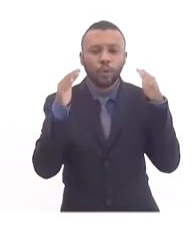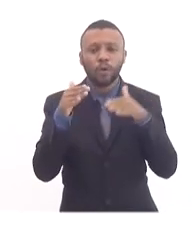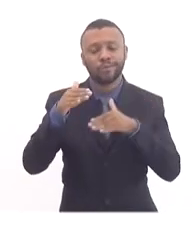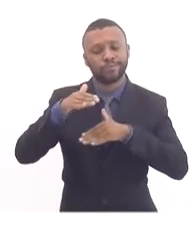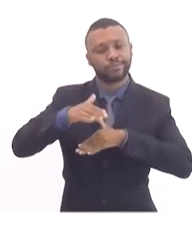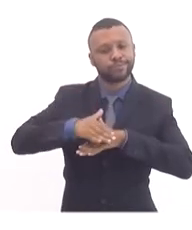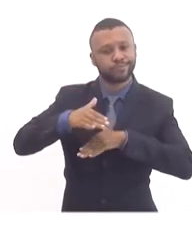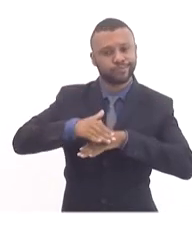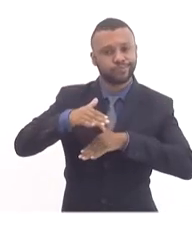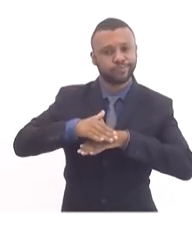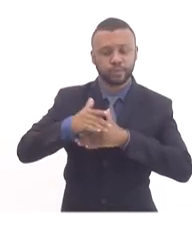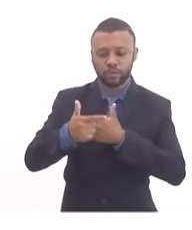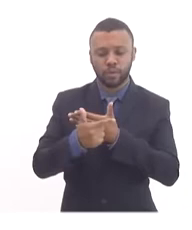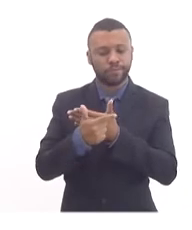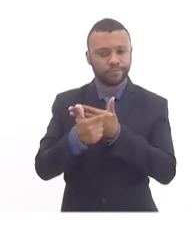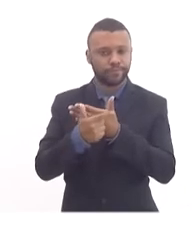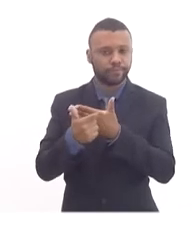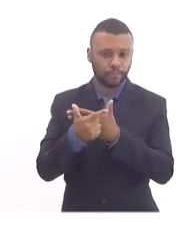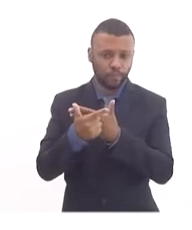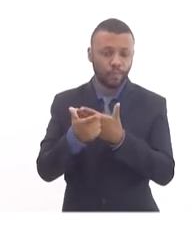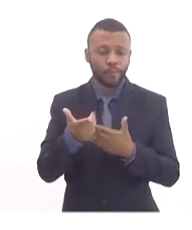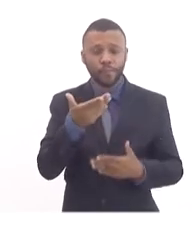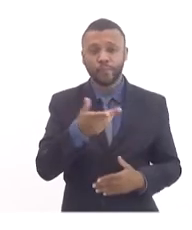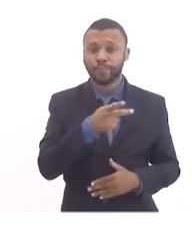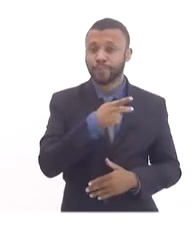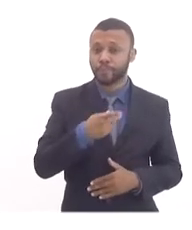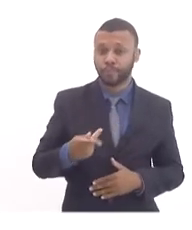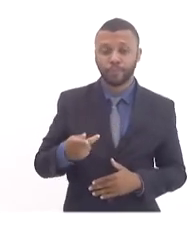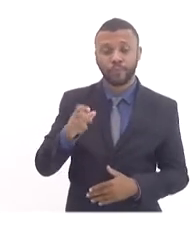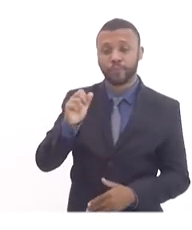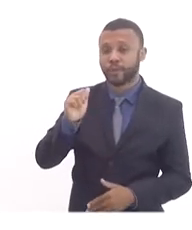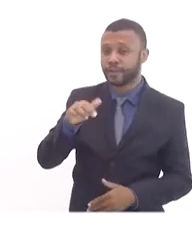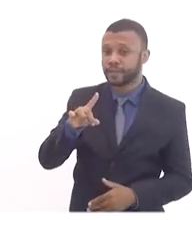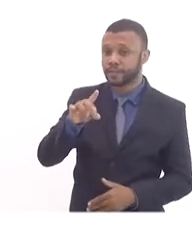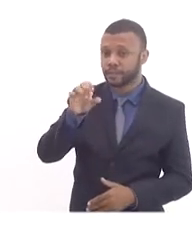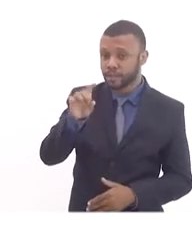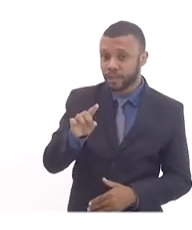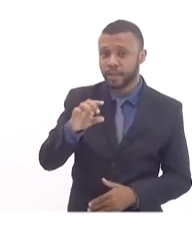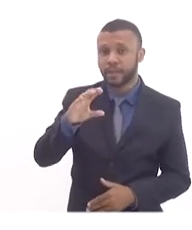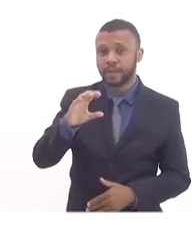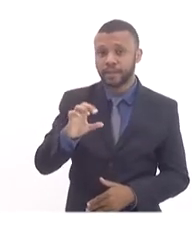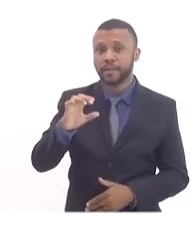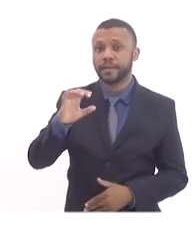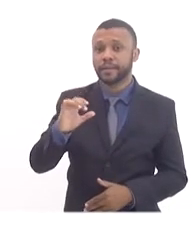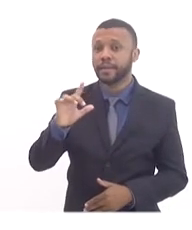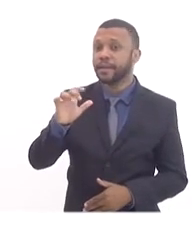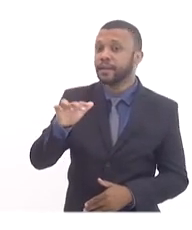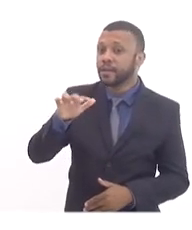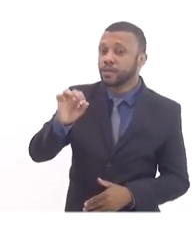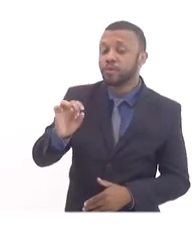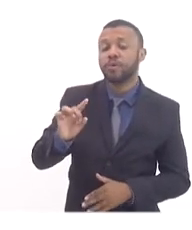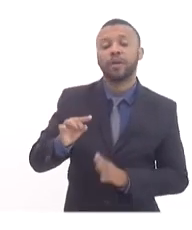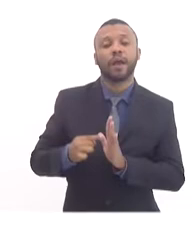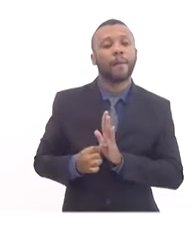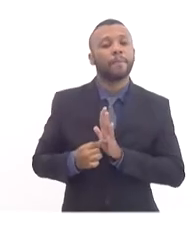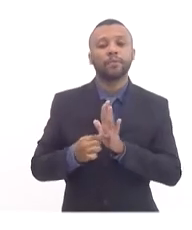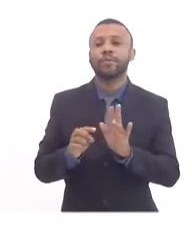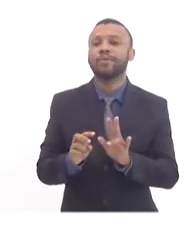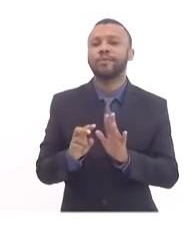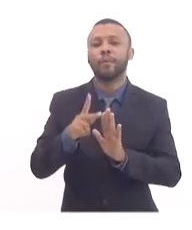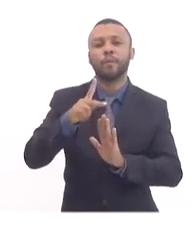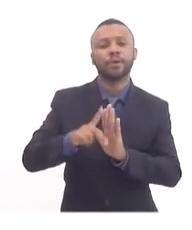da sua atribuição o presidente André Ceciliano apresenta um projeto né cujo tema me